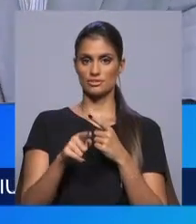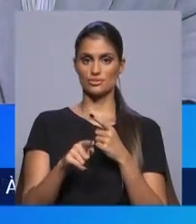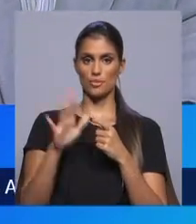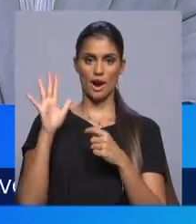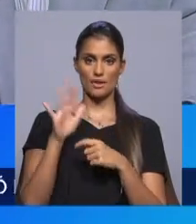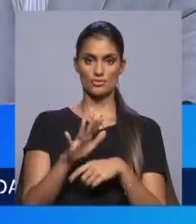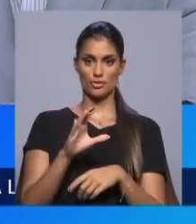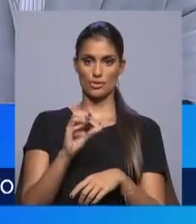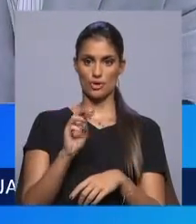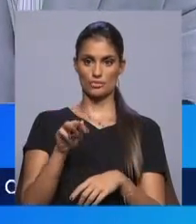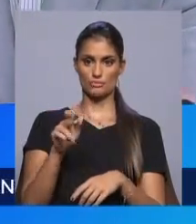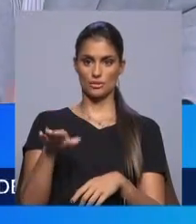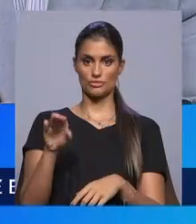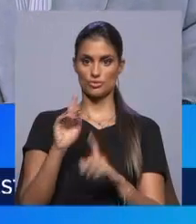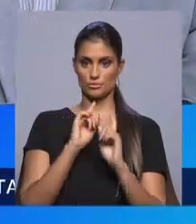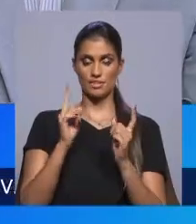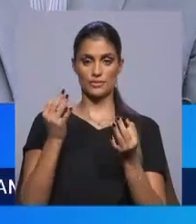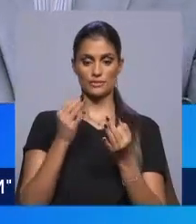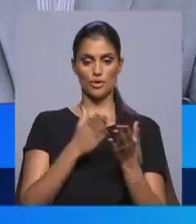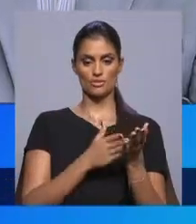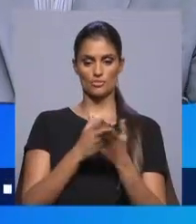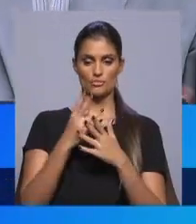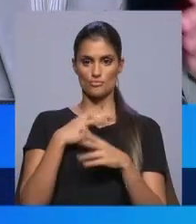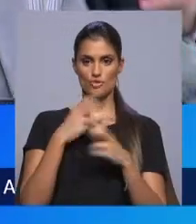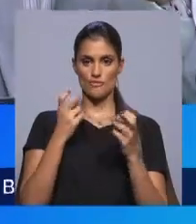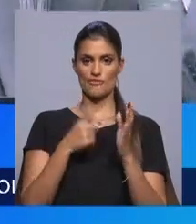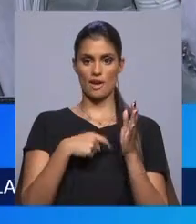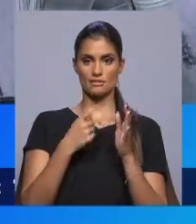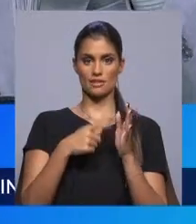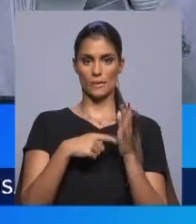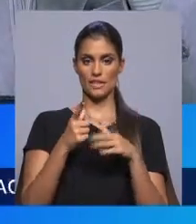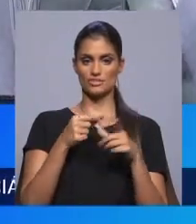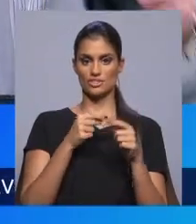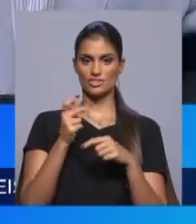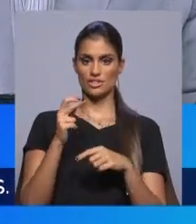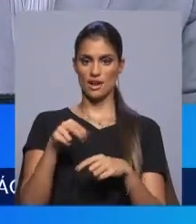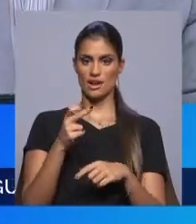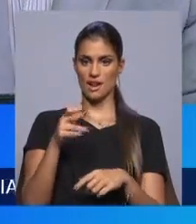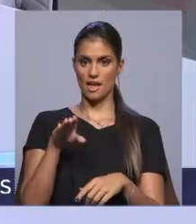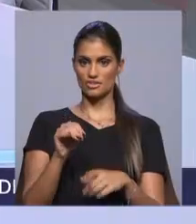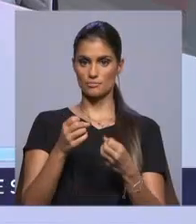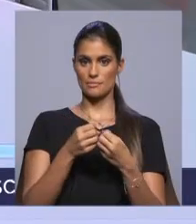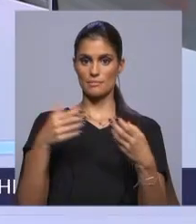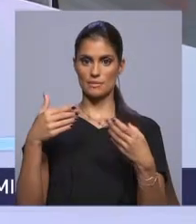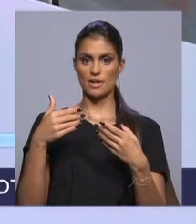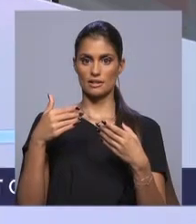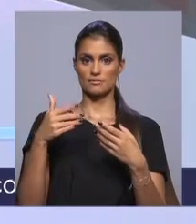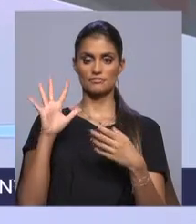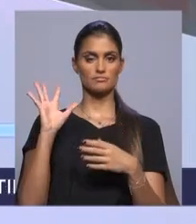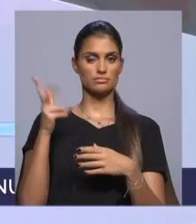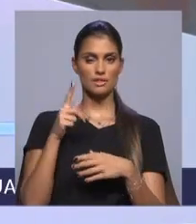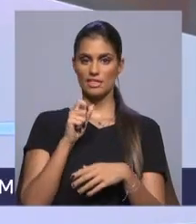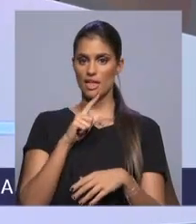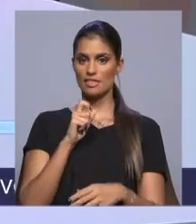Portanto, são mais mistérios. Um mistério que continua por desvendar. Ora, as estrelas anãs são as mais abundantes no universo. Será que elas